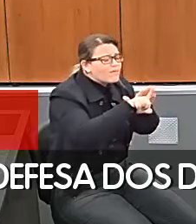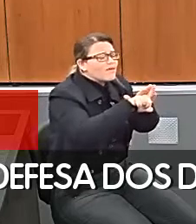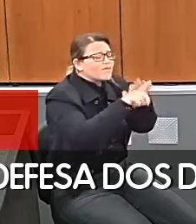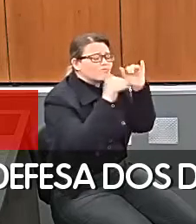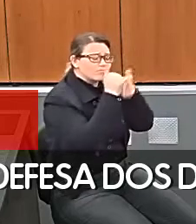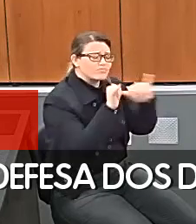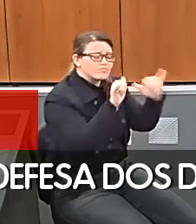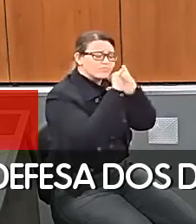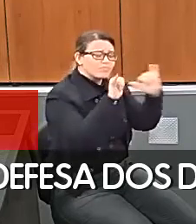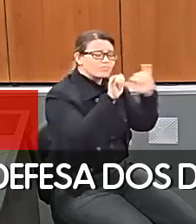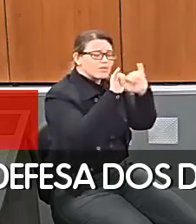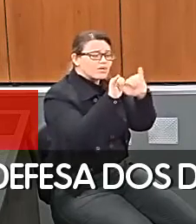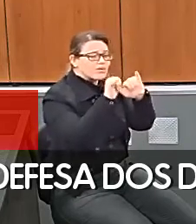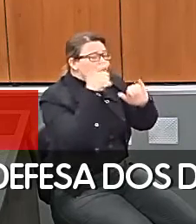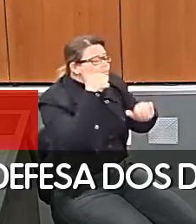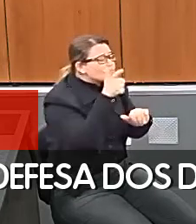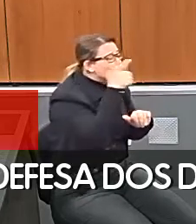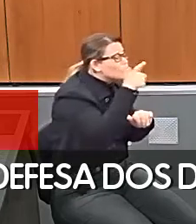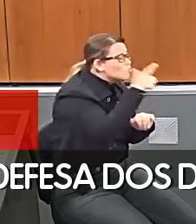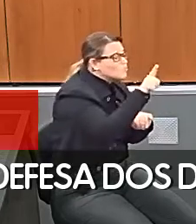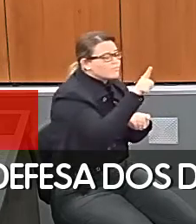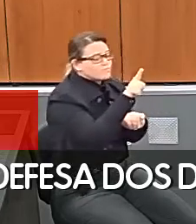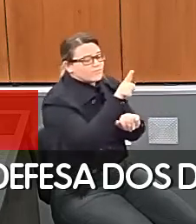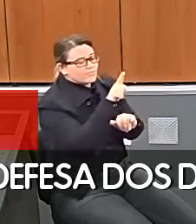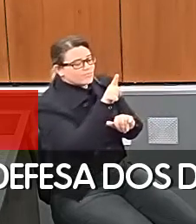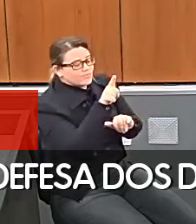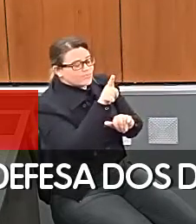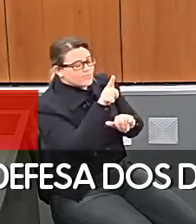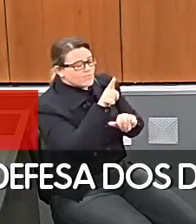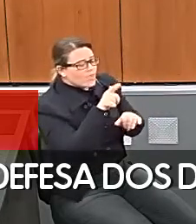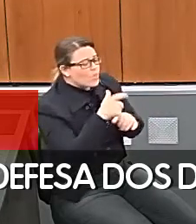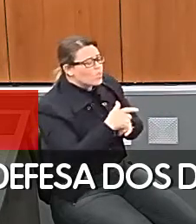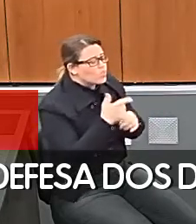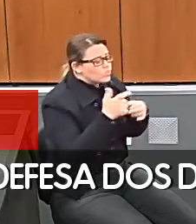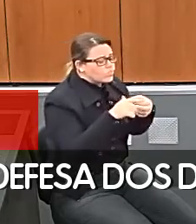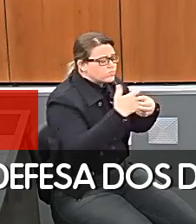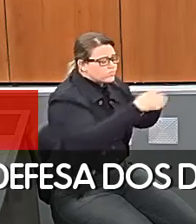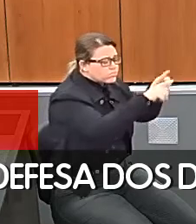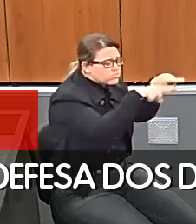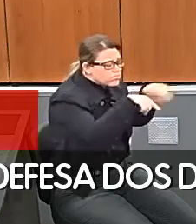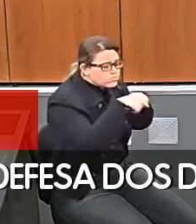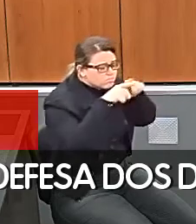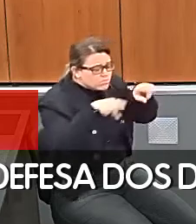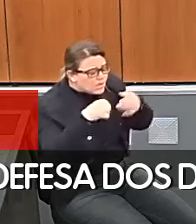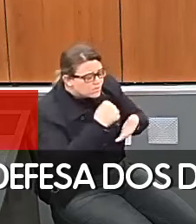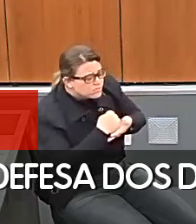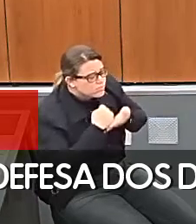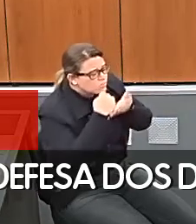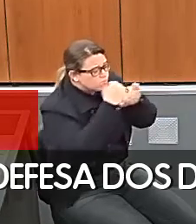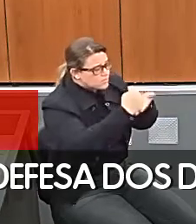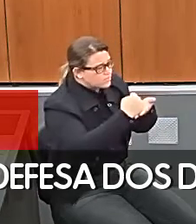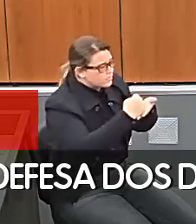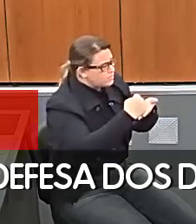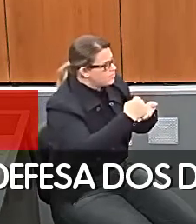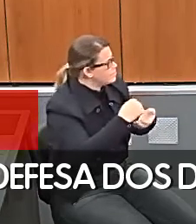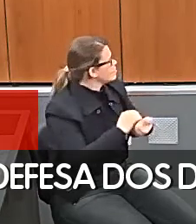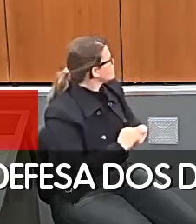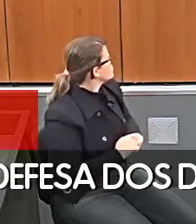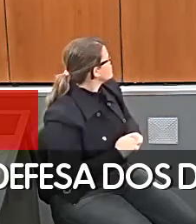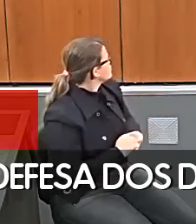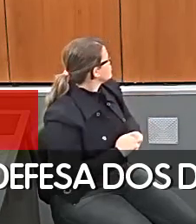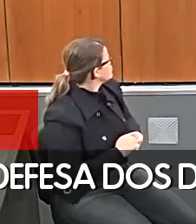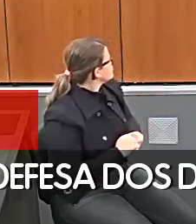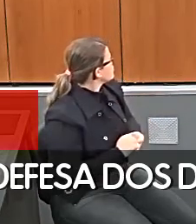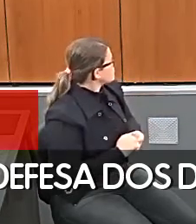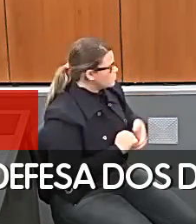for possível, que a Assembleia e os outros órgãos possam estar ajudando a cidade de Itabira. Queria que a senhora repetisse